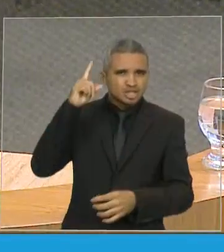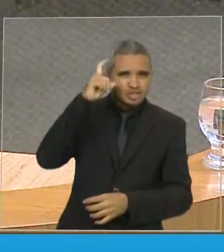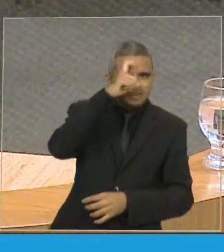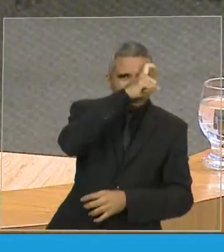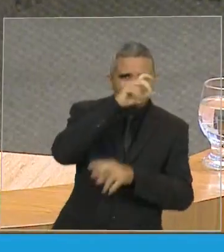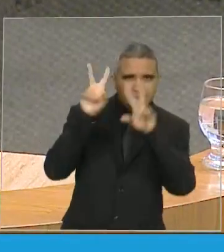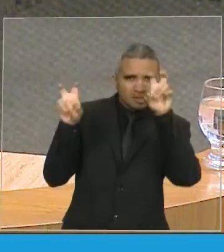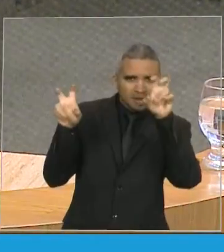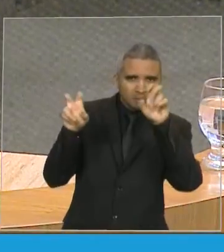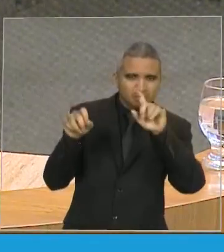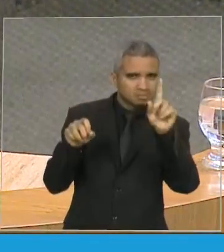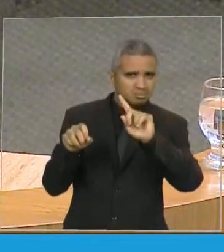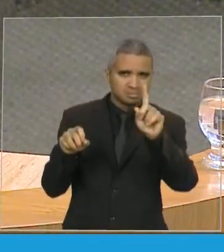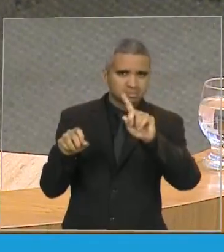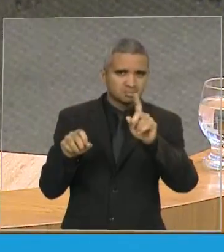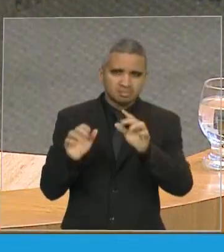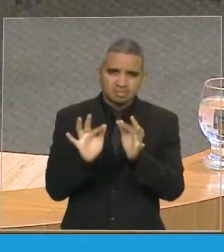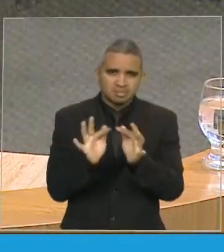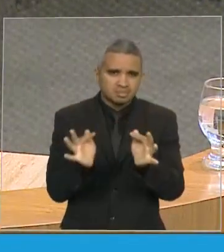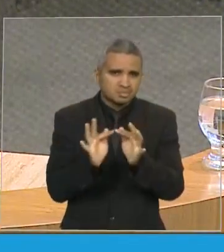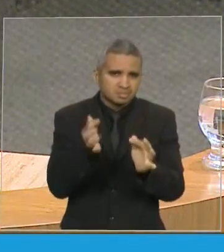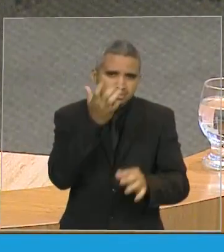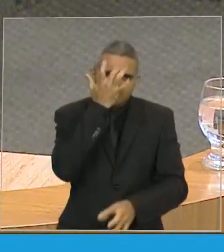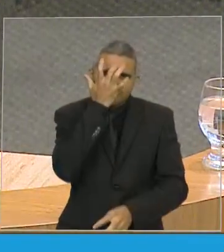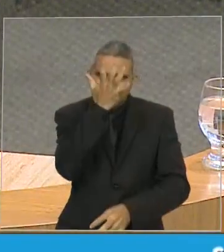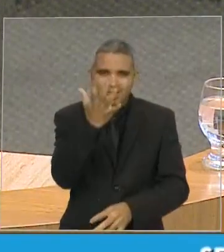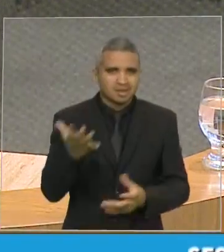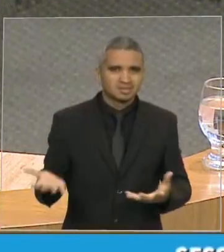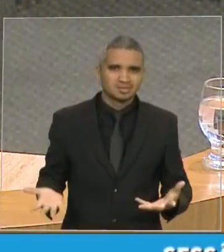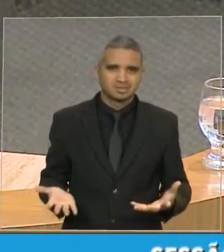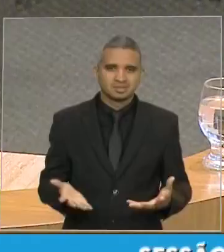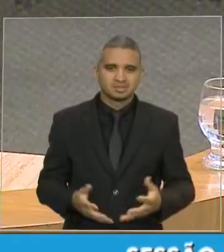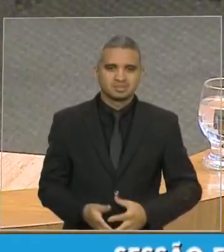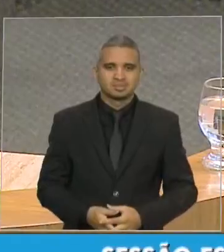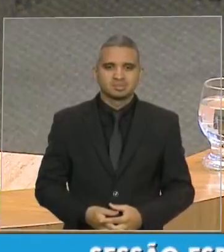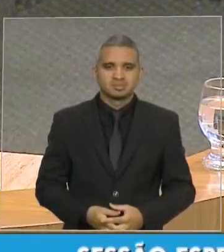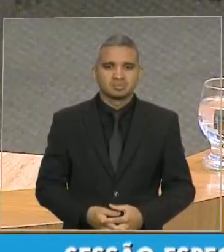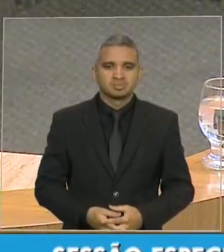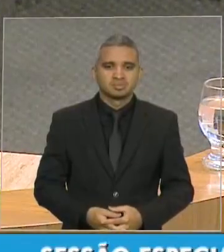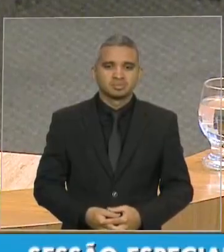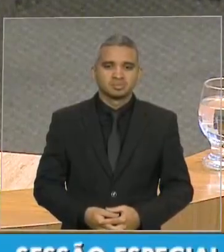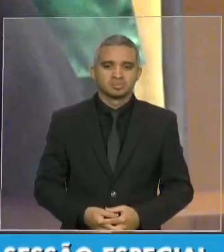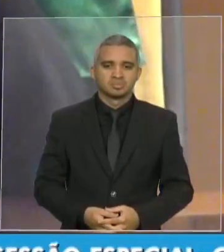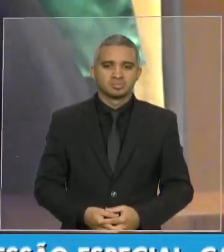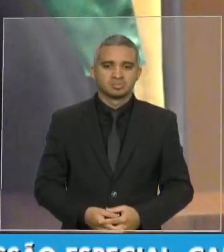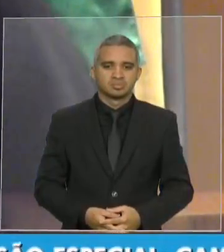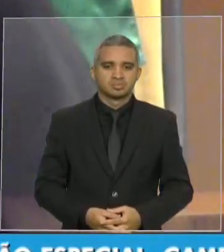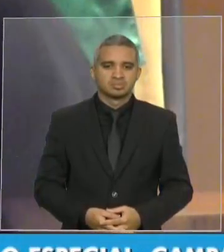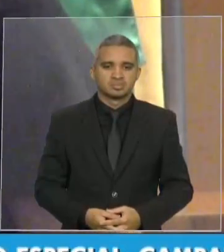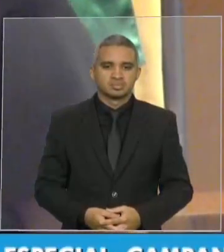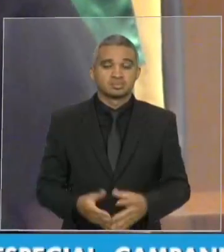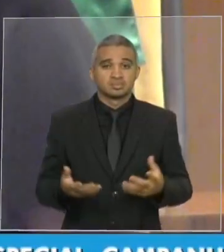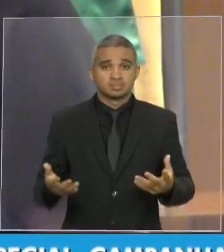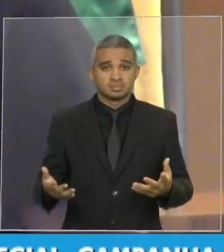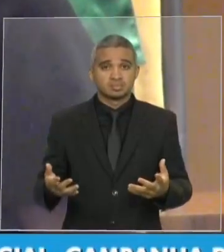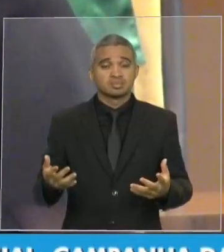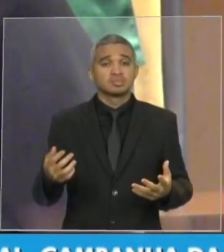não é nada complexo entender essa violência. E aqui eu me coloco como